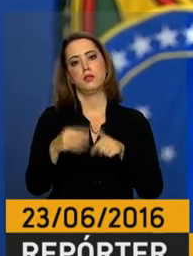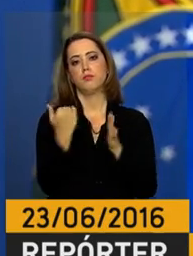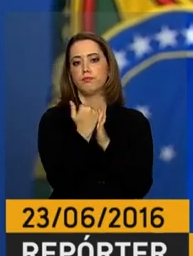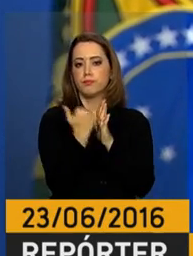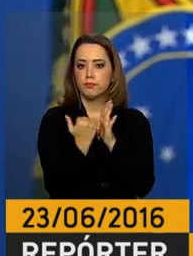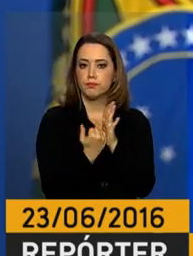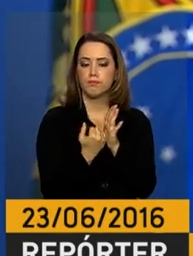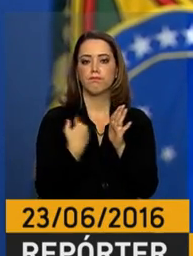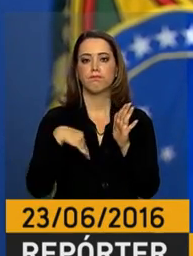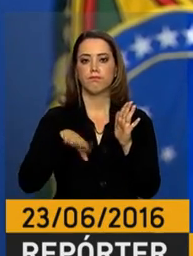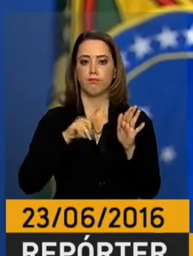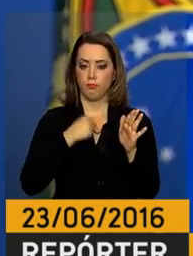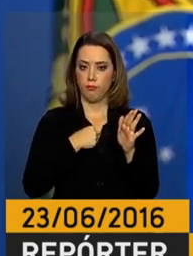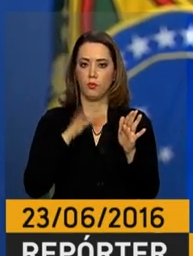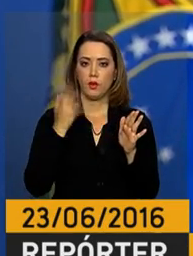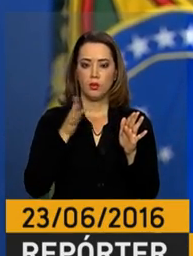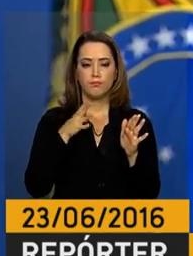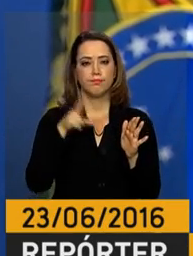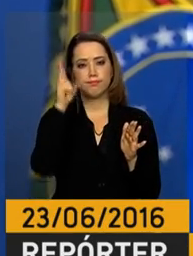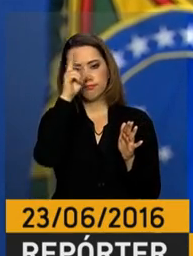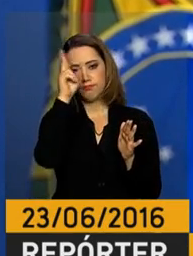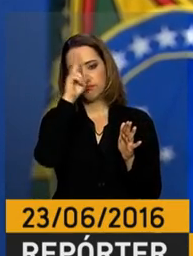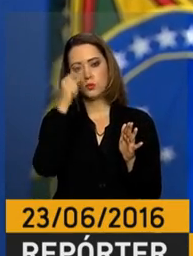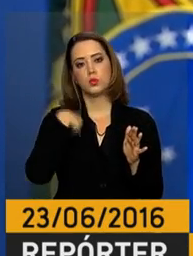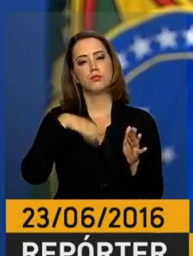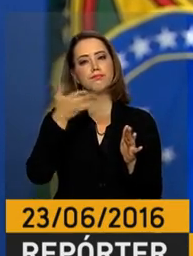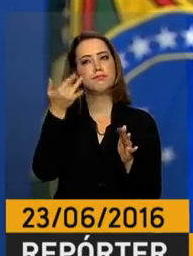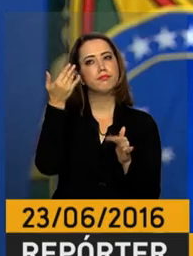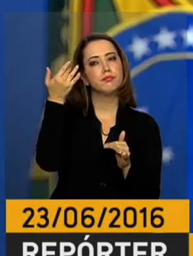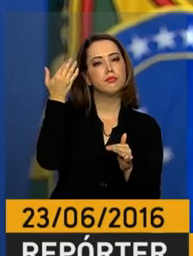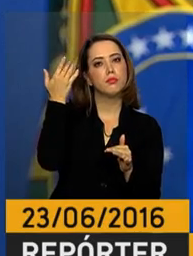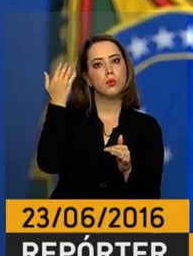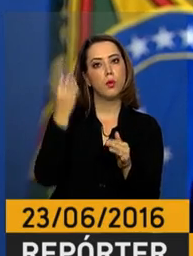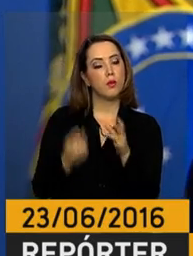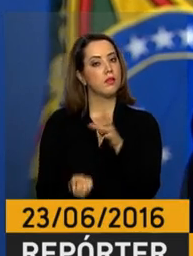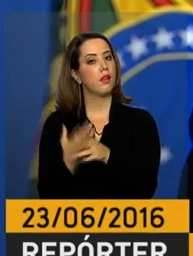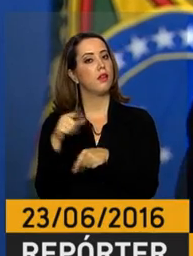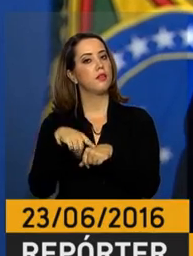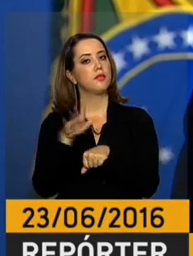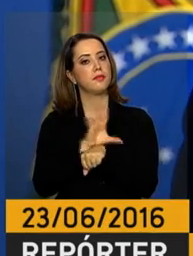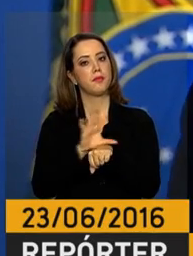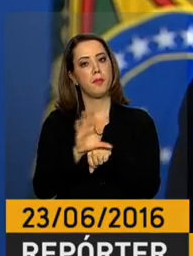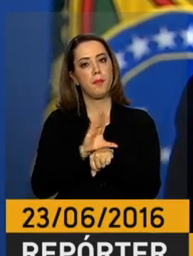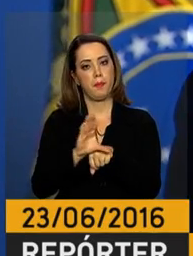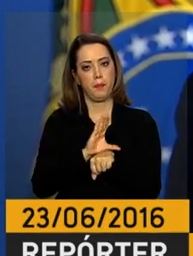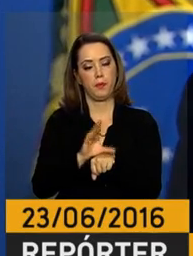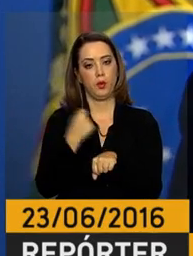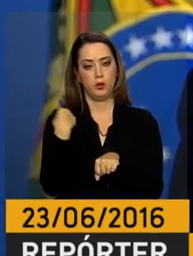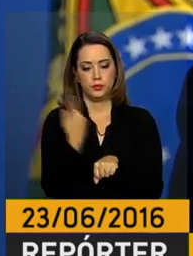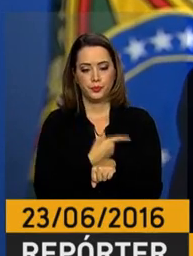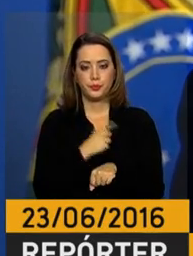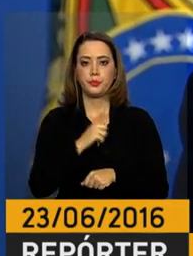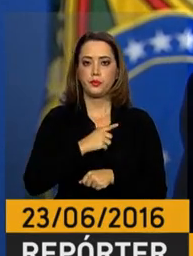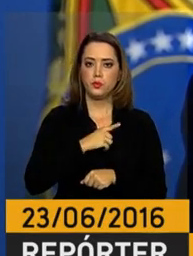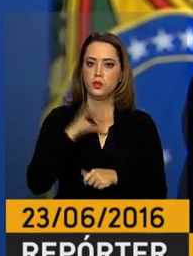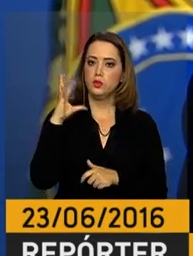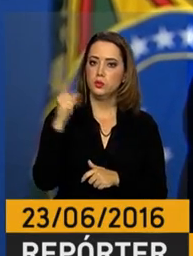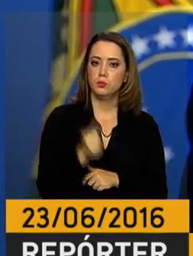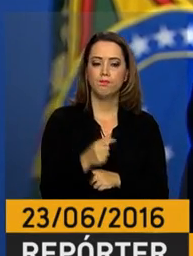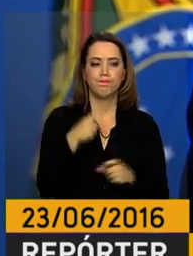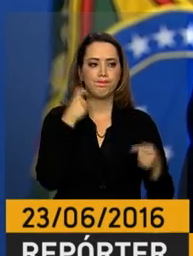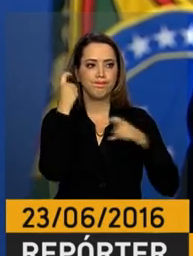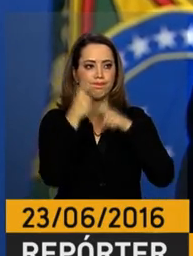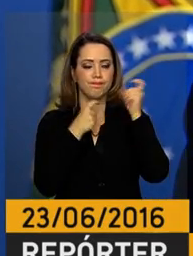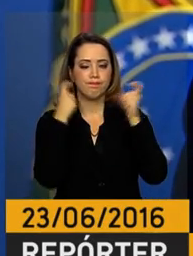que na Assembleia constituinte de que participei nós tínhamos todos uma preocupação